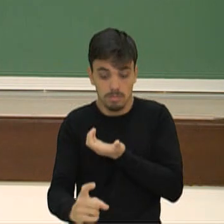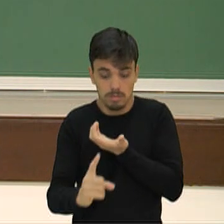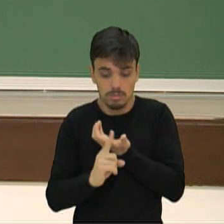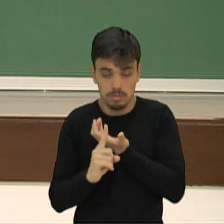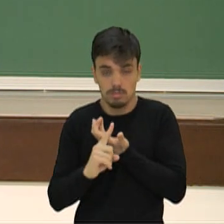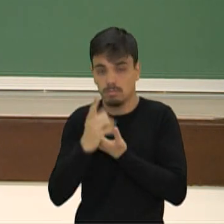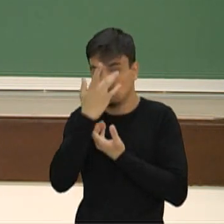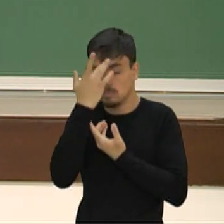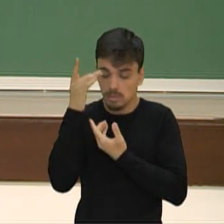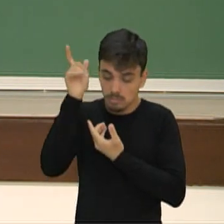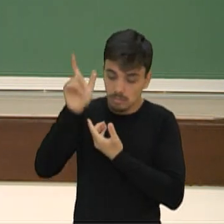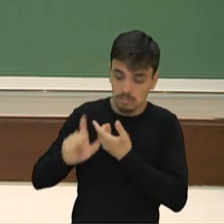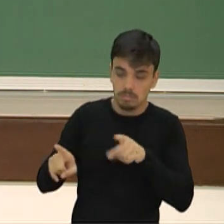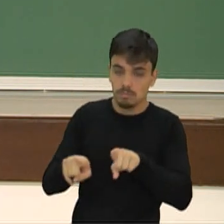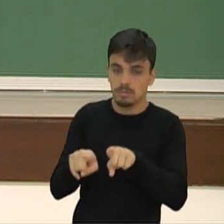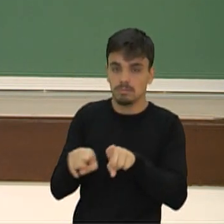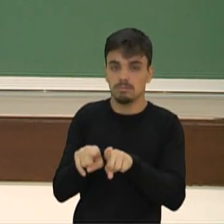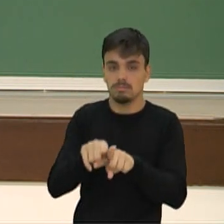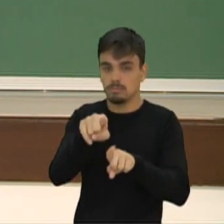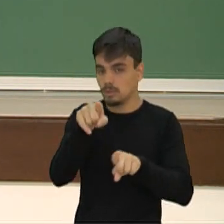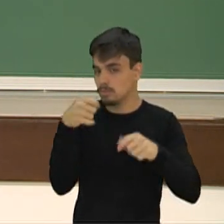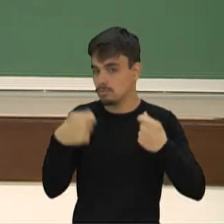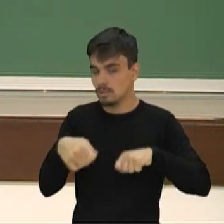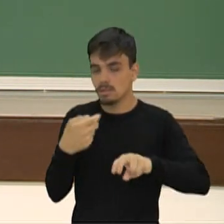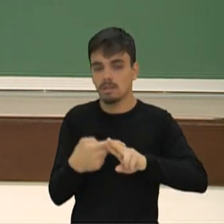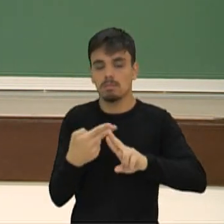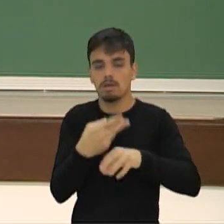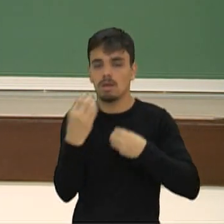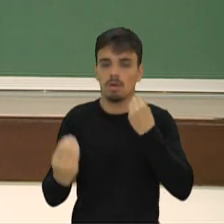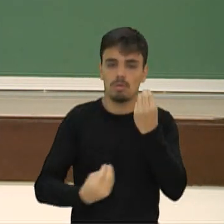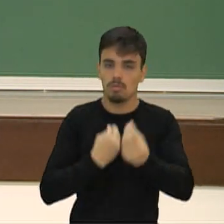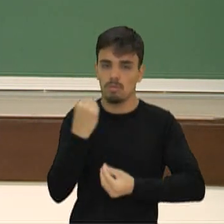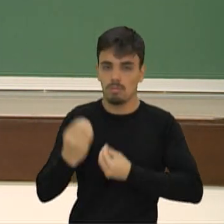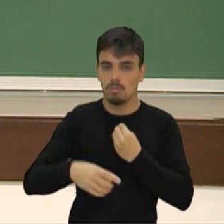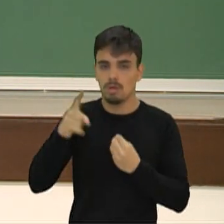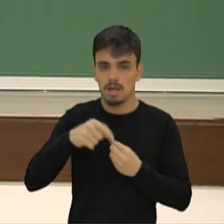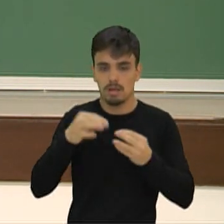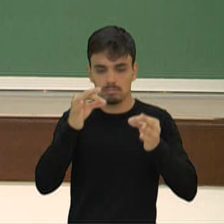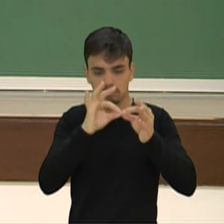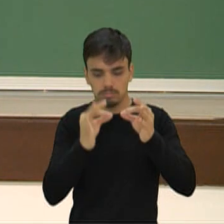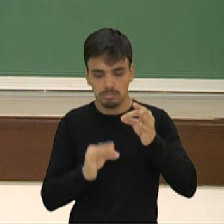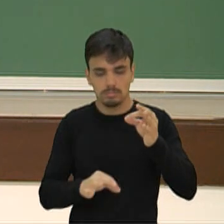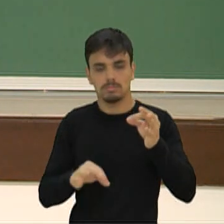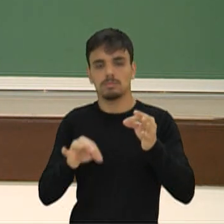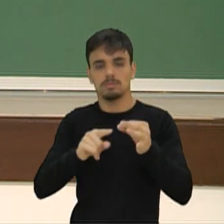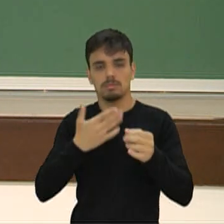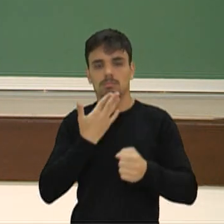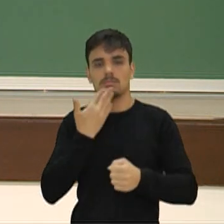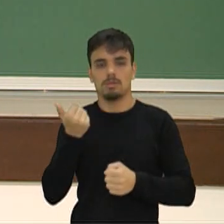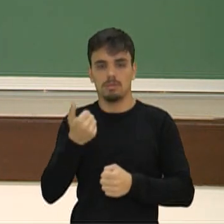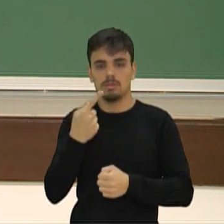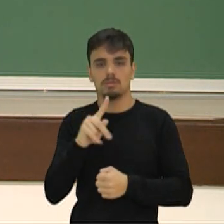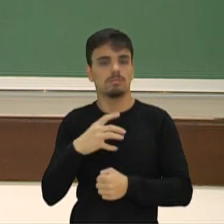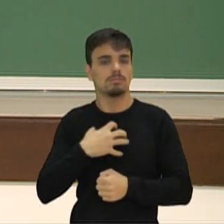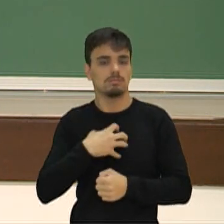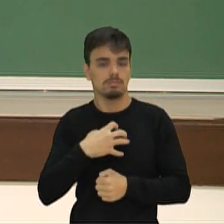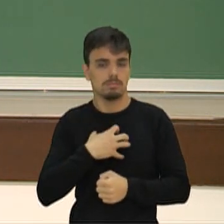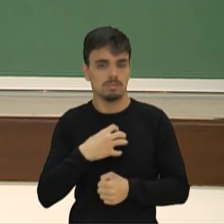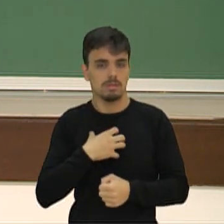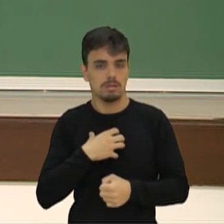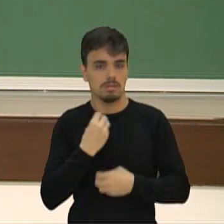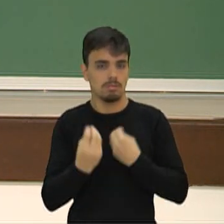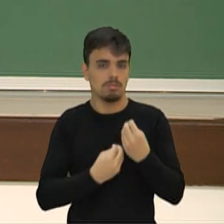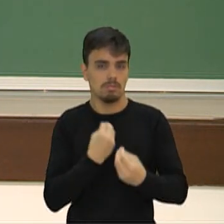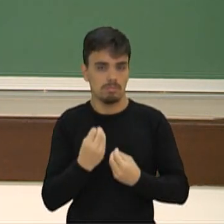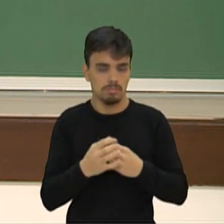precisa estar utilizando e a forma, até com a graduação dela, para que você consiga estar melhorando a tua situação de ponto de